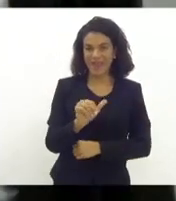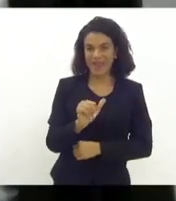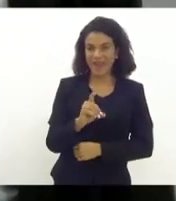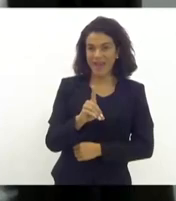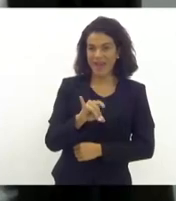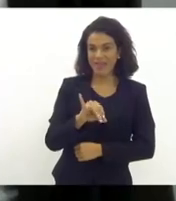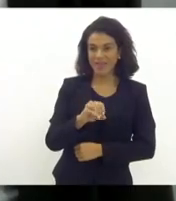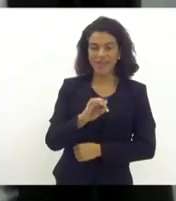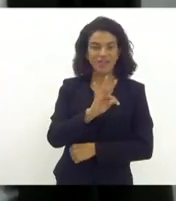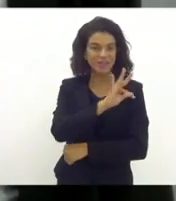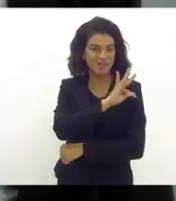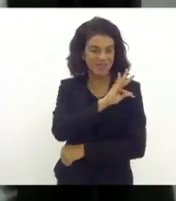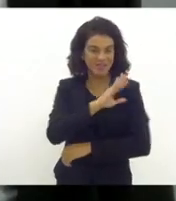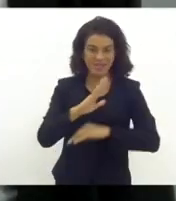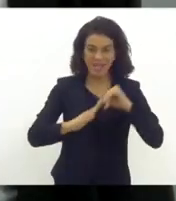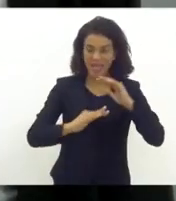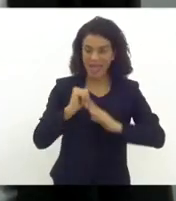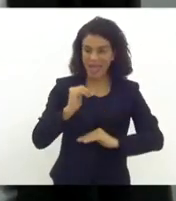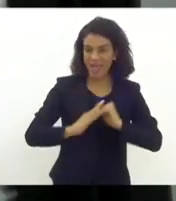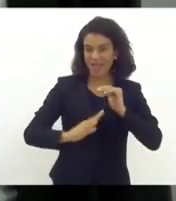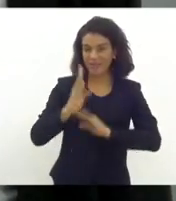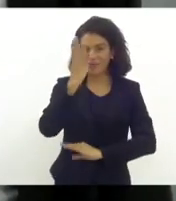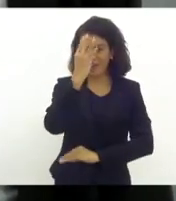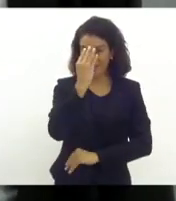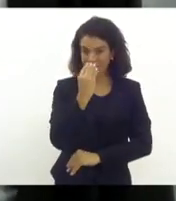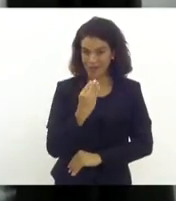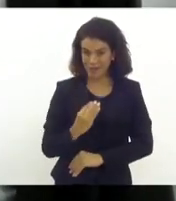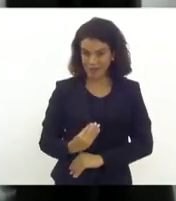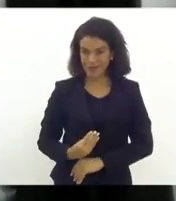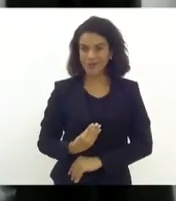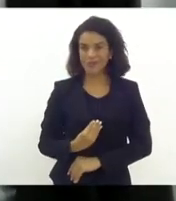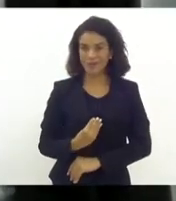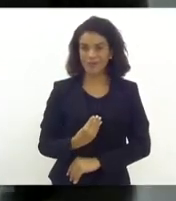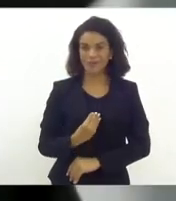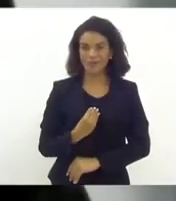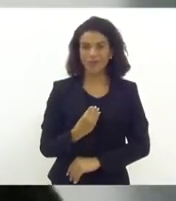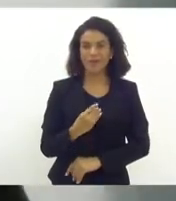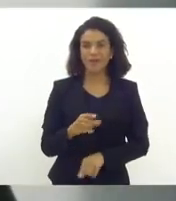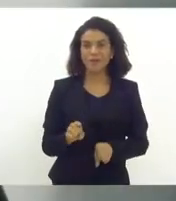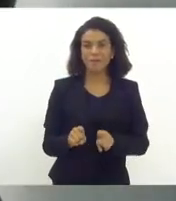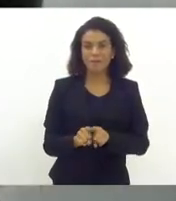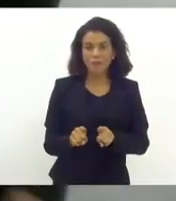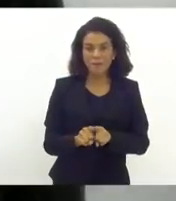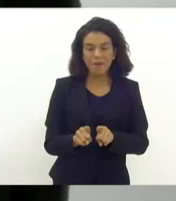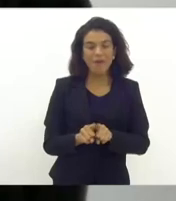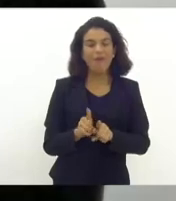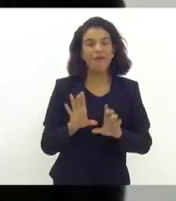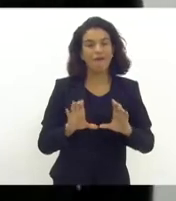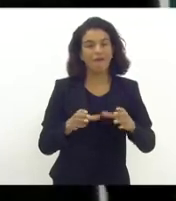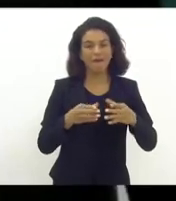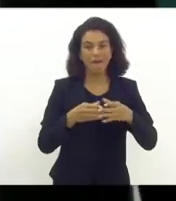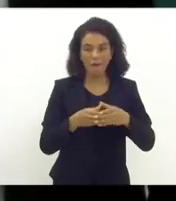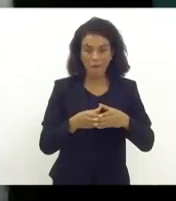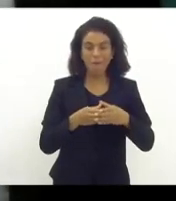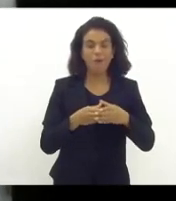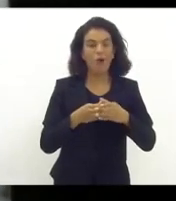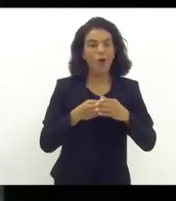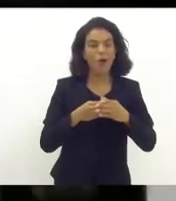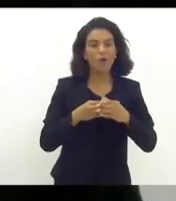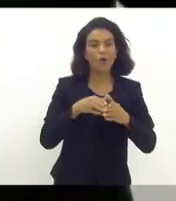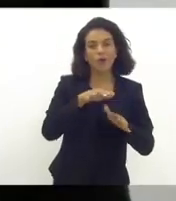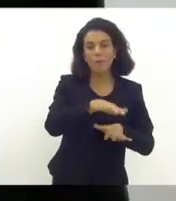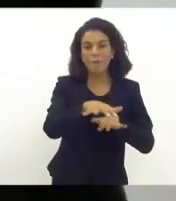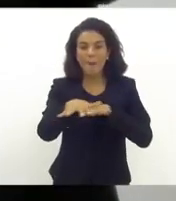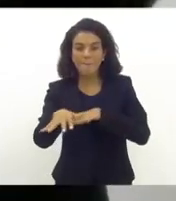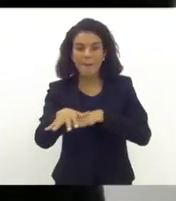um bloco de técnicos em radiologia vem você também é um bloco que sai na Lapa e